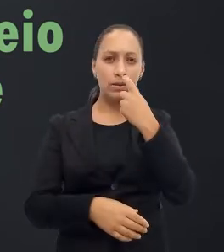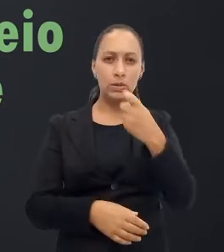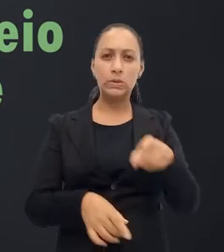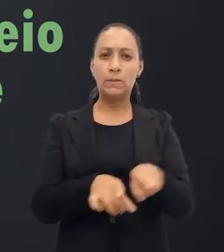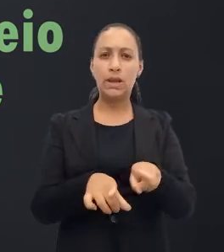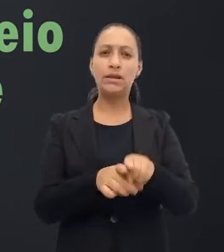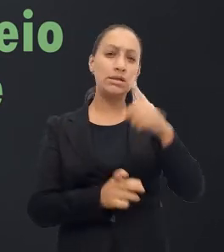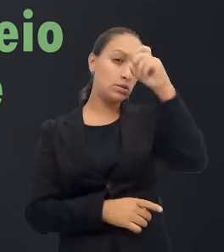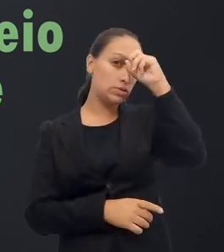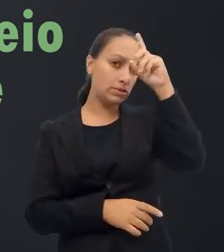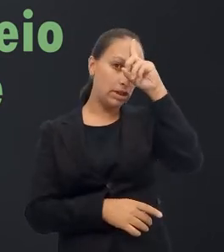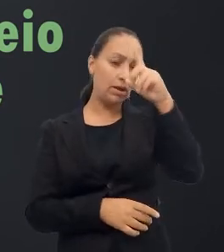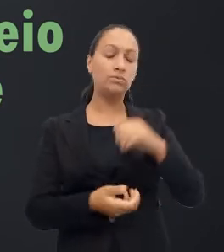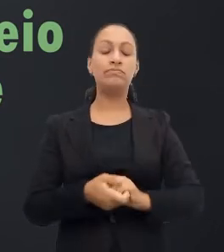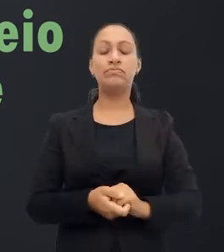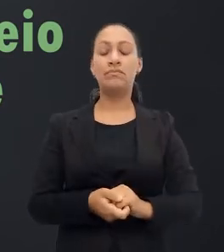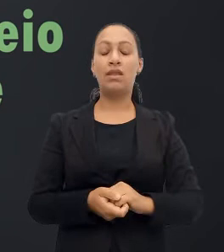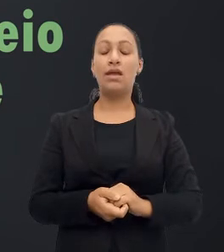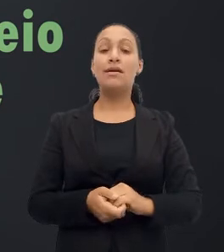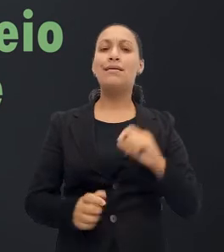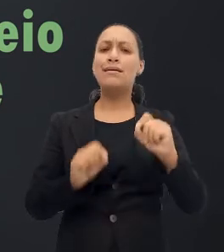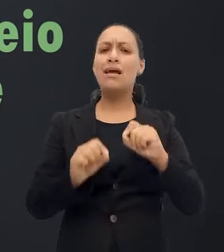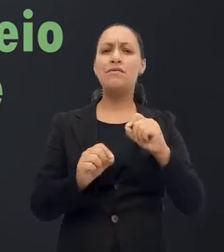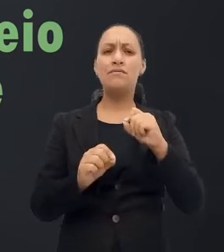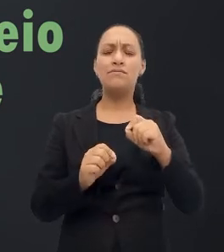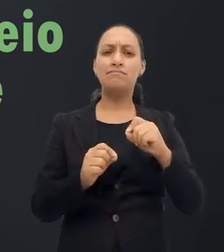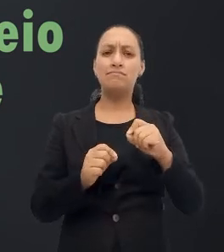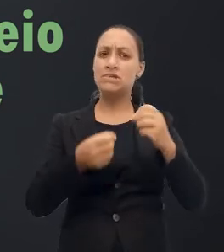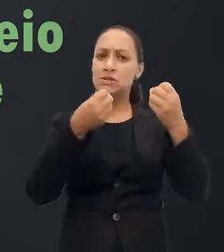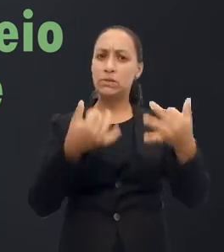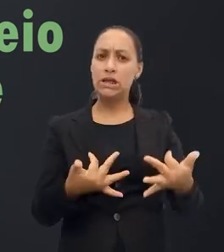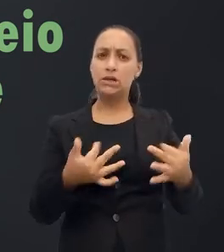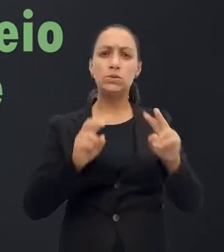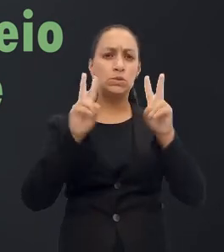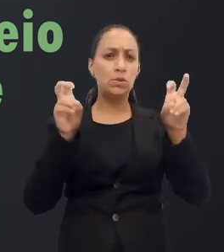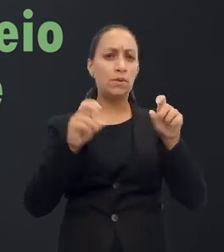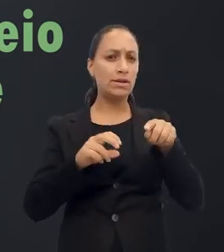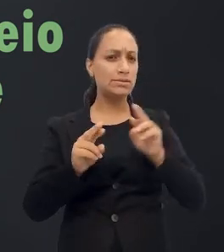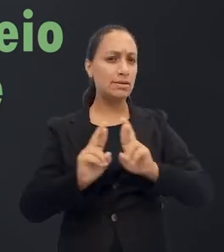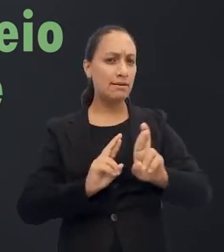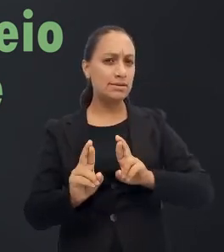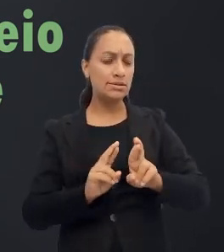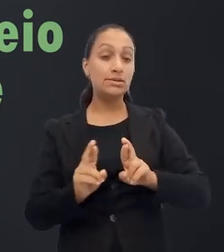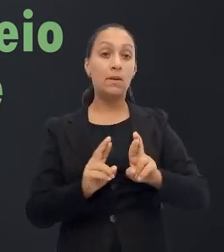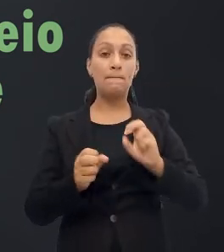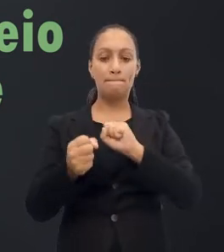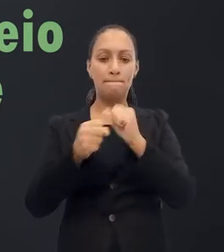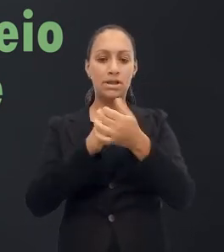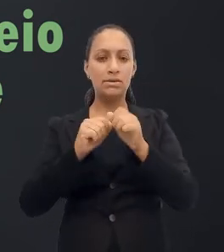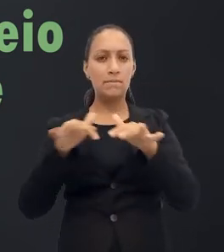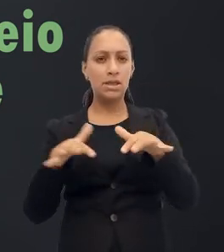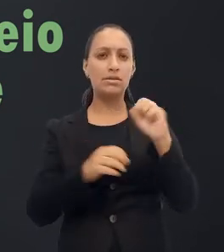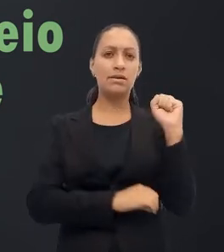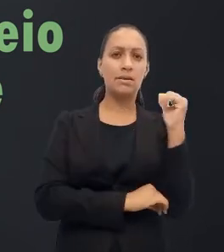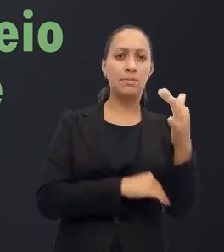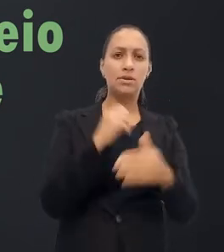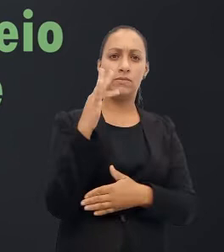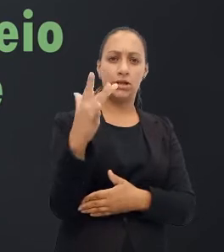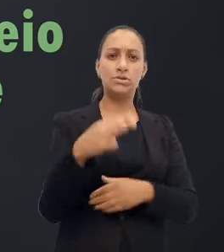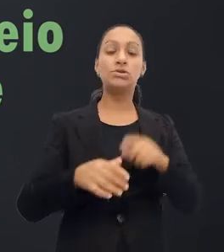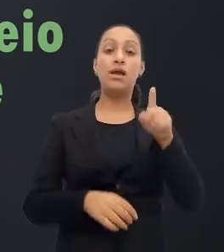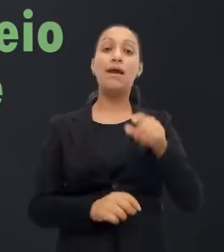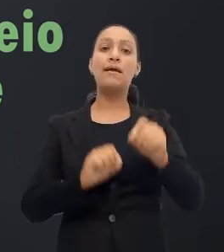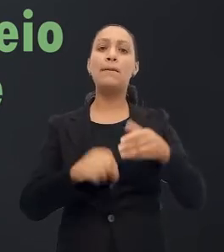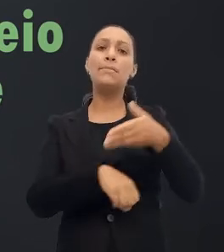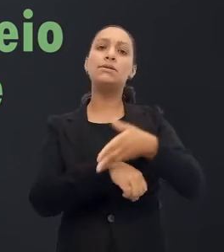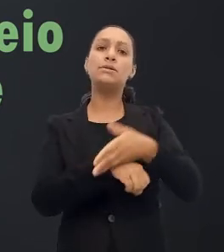Sul. Quem fala conosco sobre essa relação gigantesca que se faz entre pandemia e meio ambiente é uma das integrantes desse grupo